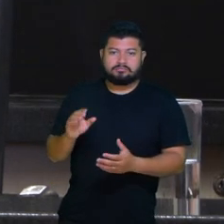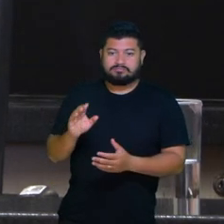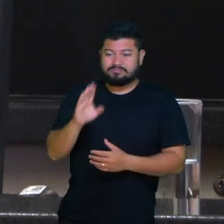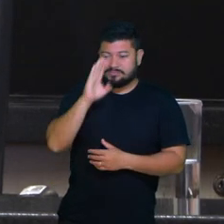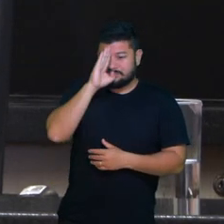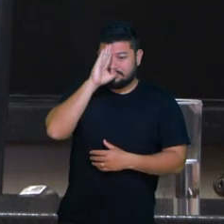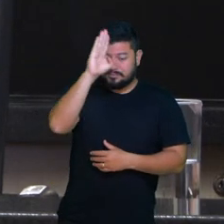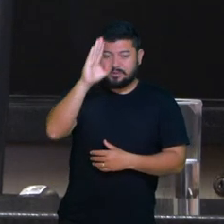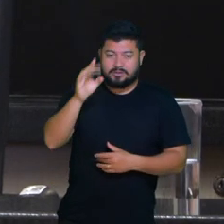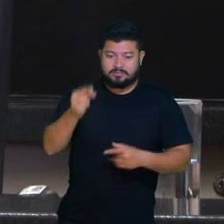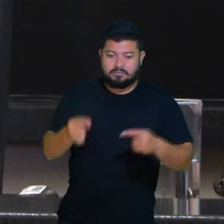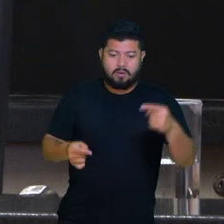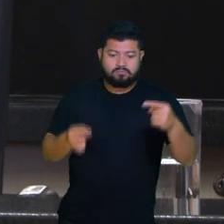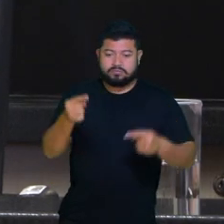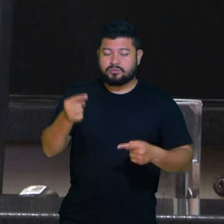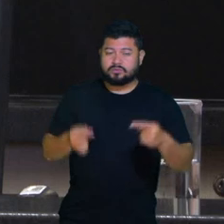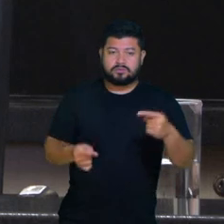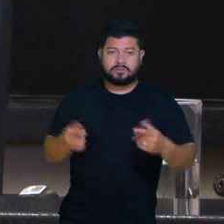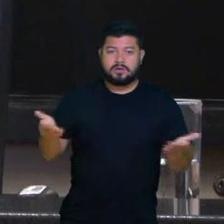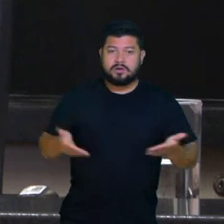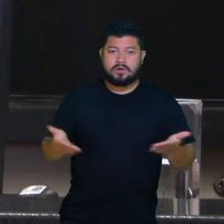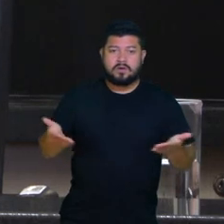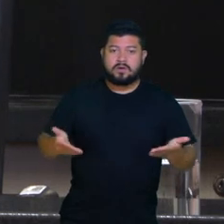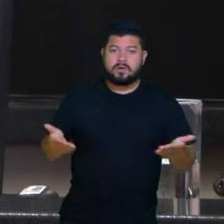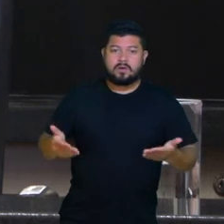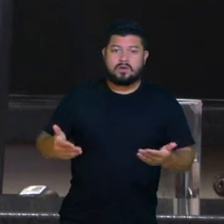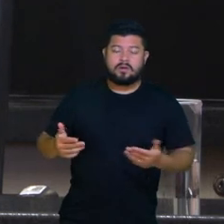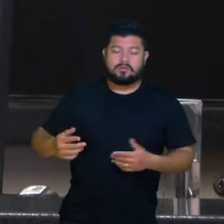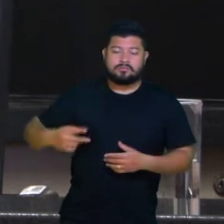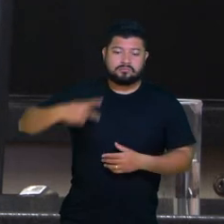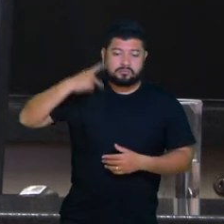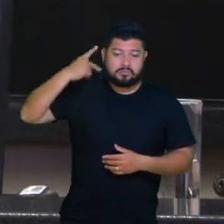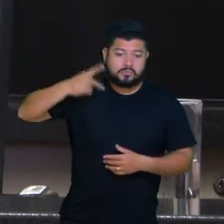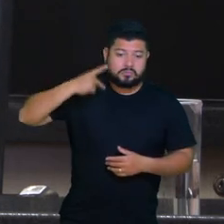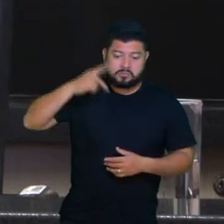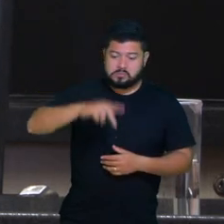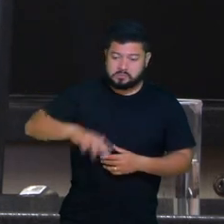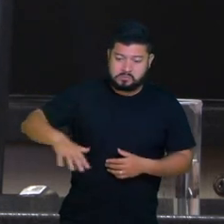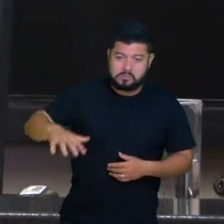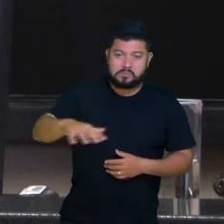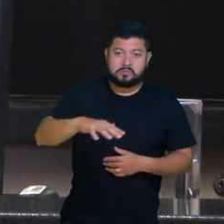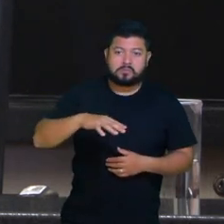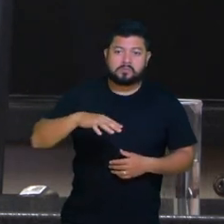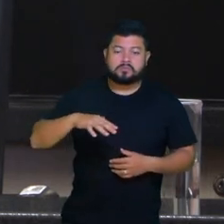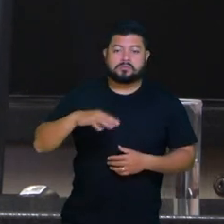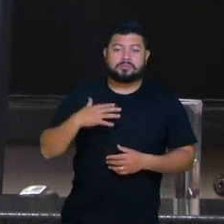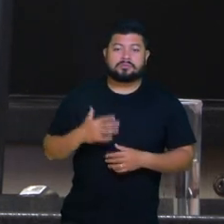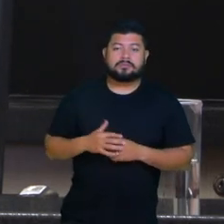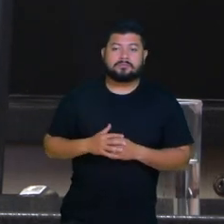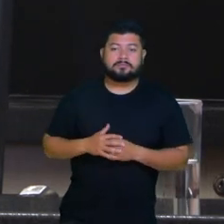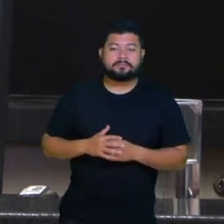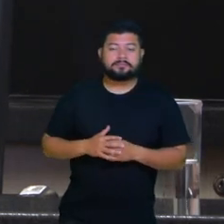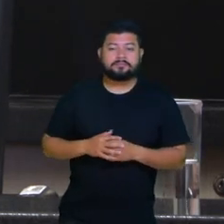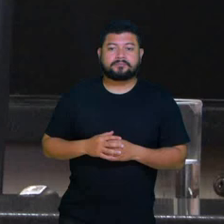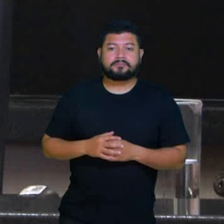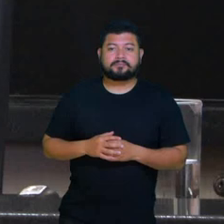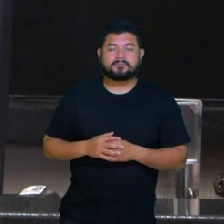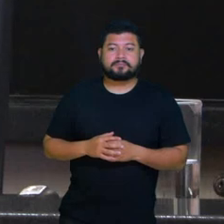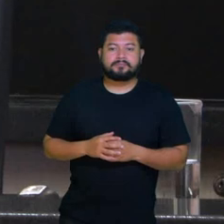disputas políticas né então Eh quero trazer um pouco isso né E